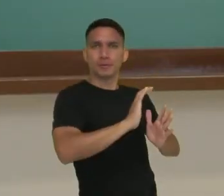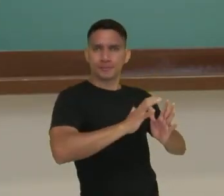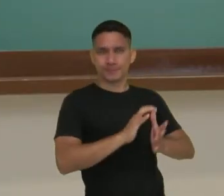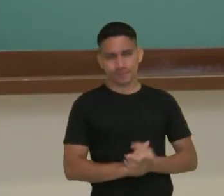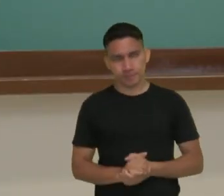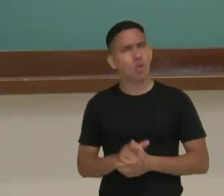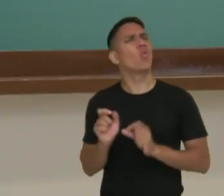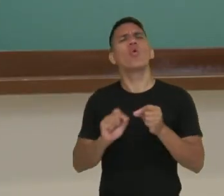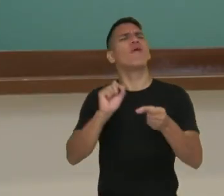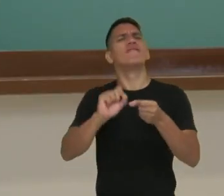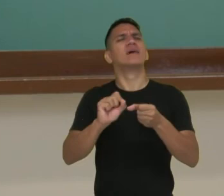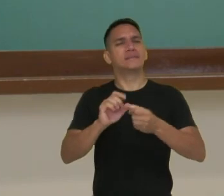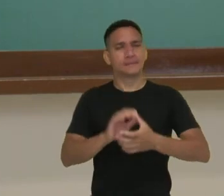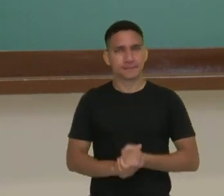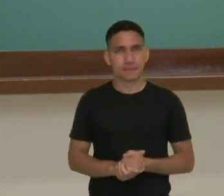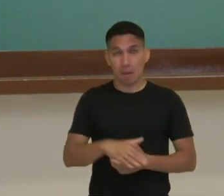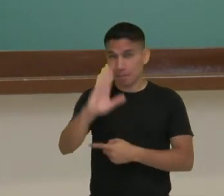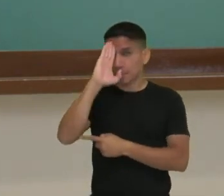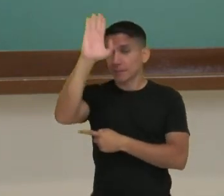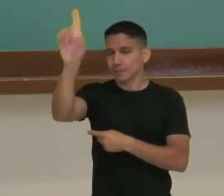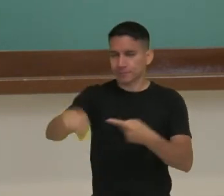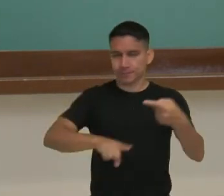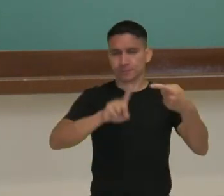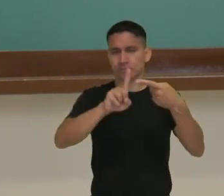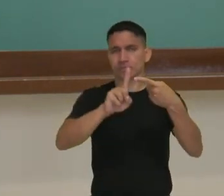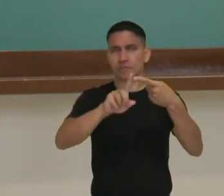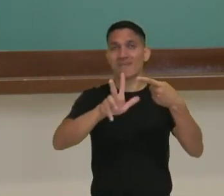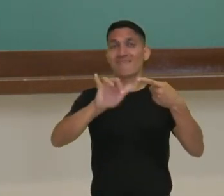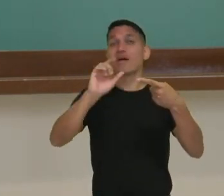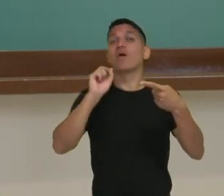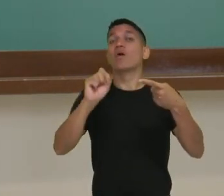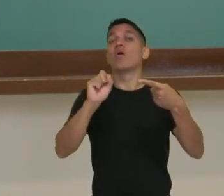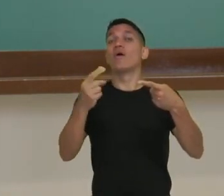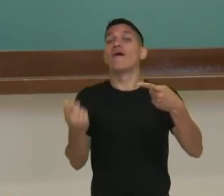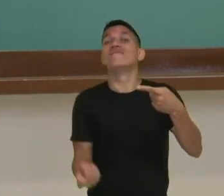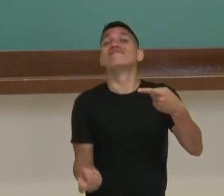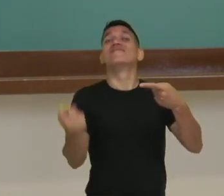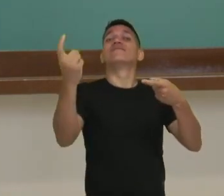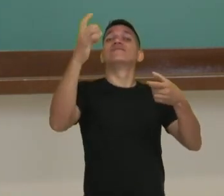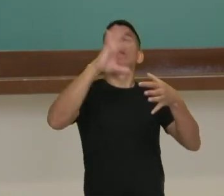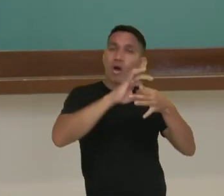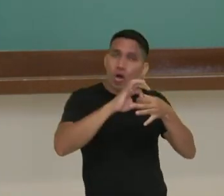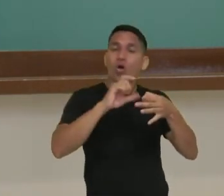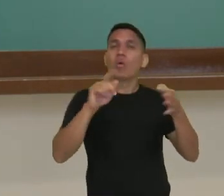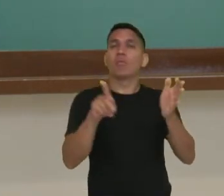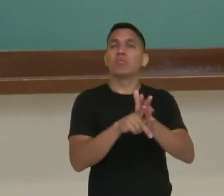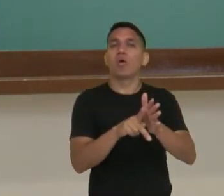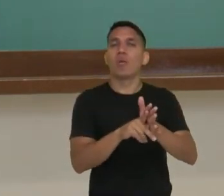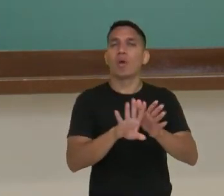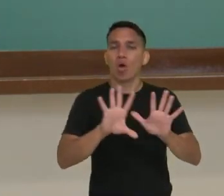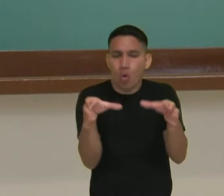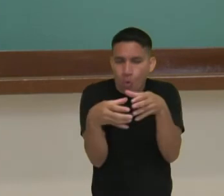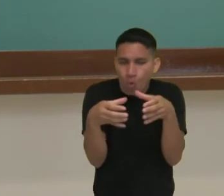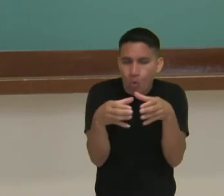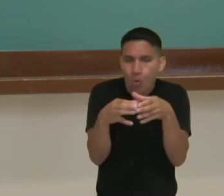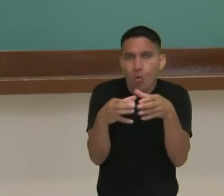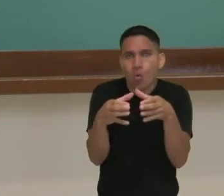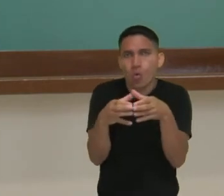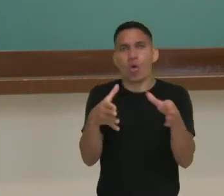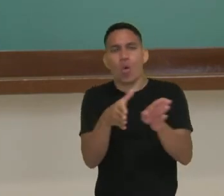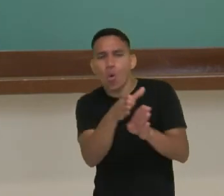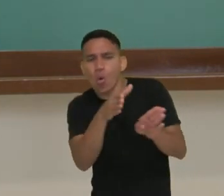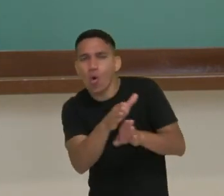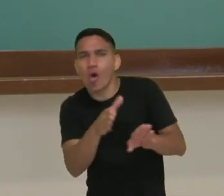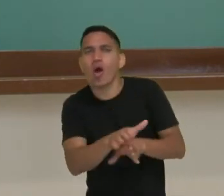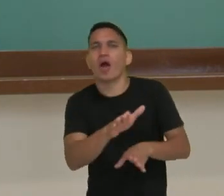vão fazer? De maneira principal, né, eles vão voltar ao chamado Conselho de Estado e eles também vão fazer